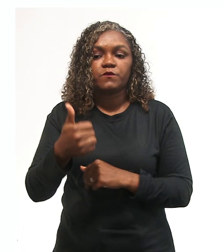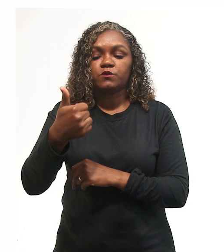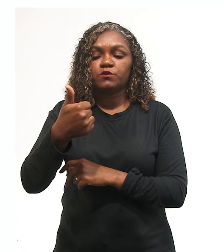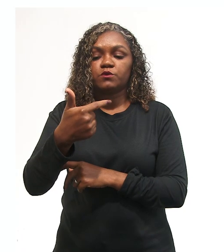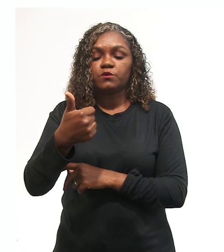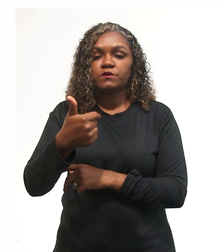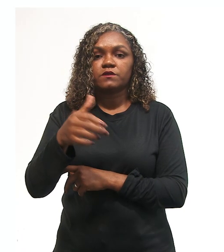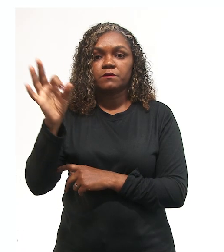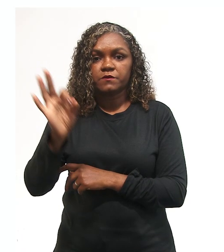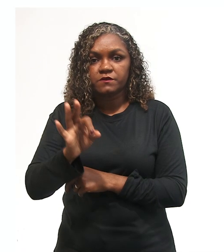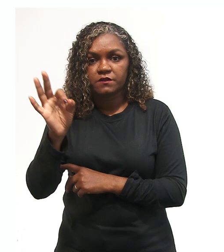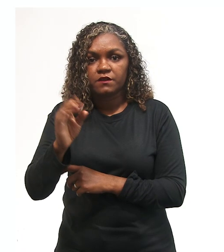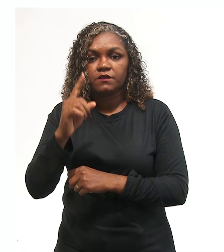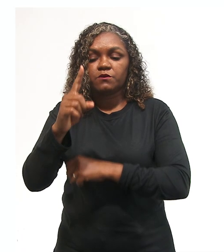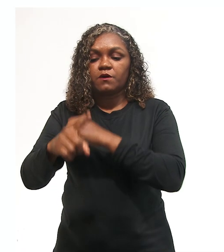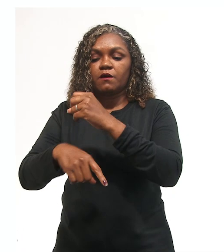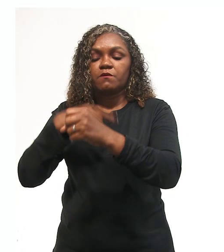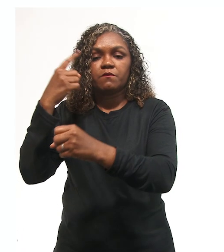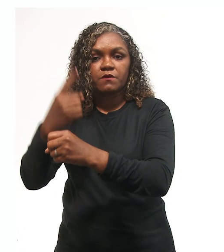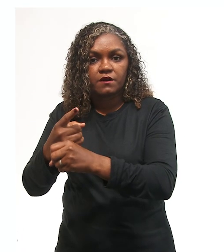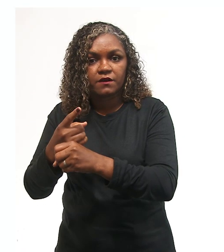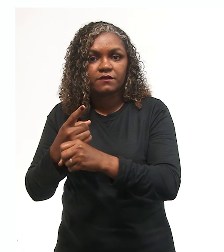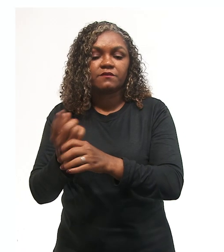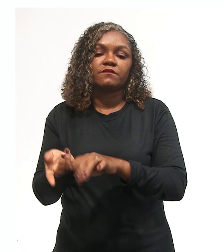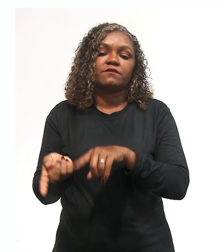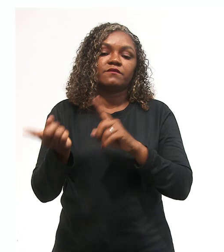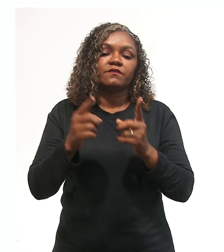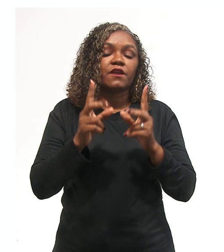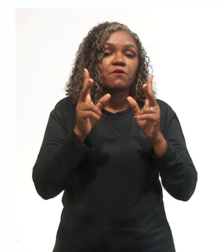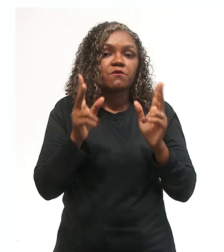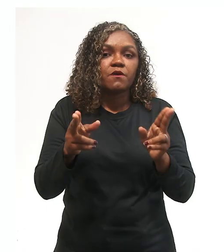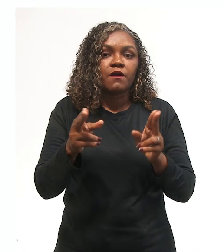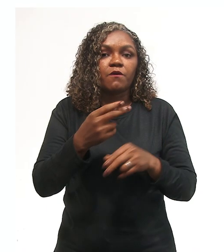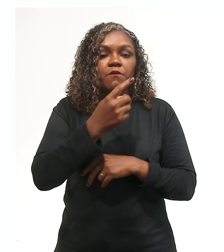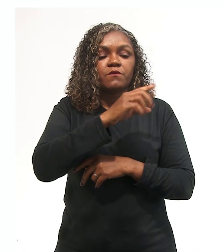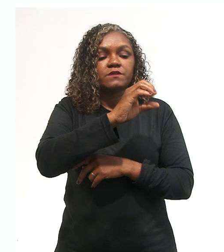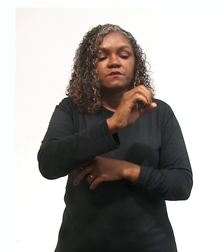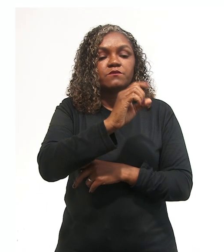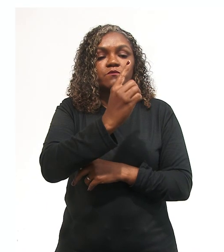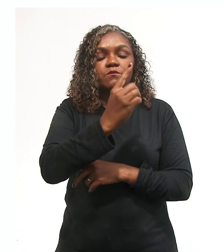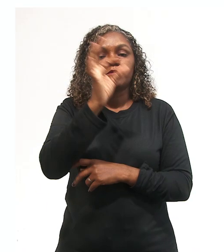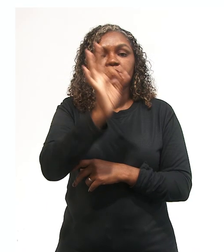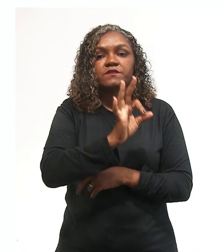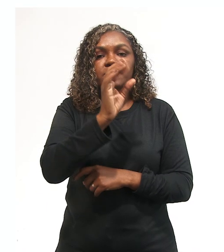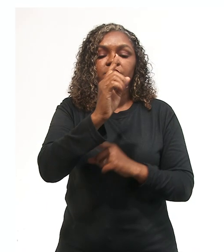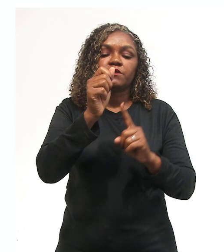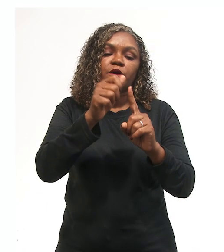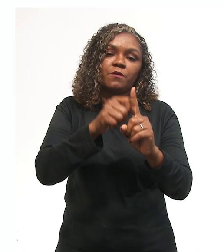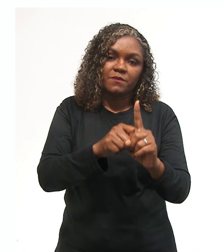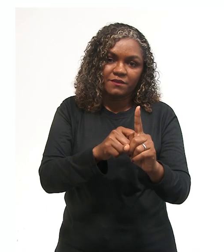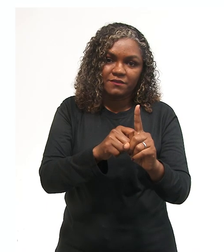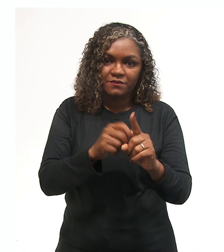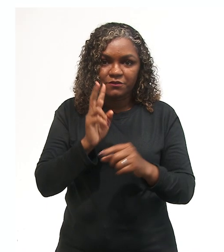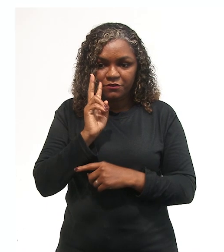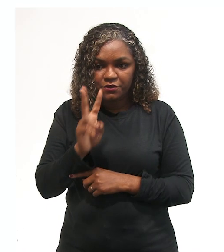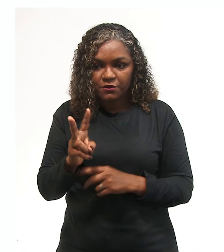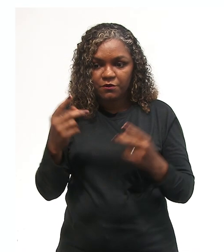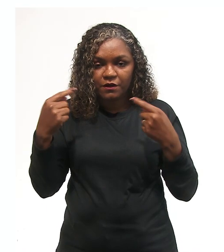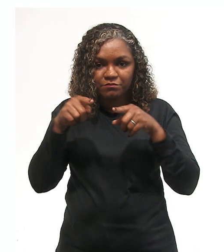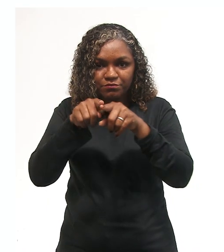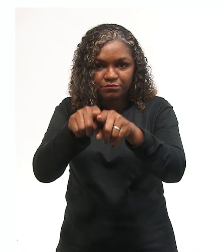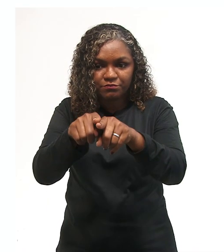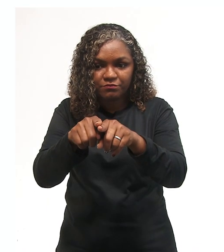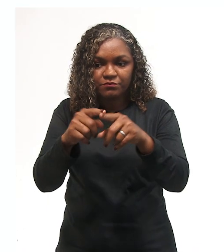ano é proporcional a uma taxa de 1% ao mês. A gente conseguiu verificar a questão da proporcionalidade,